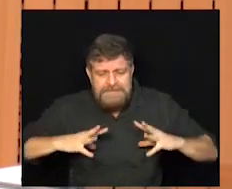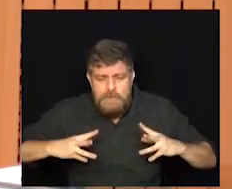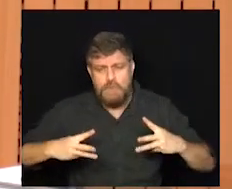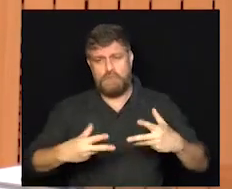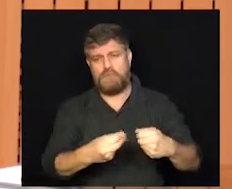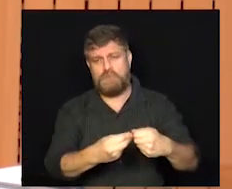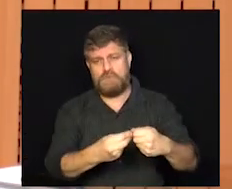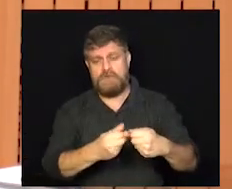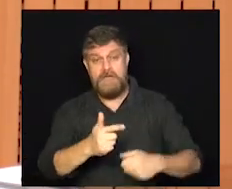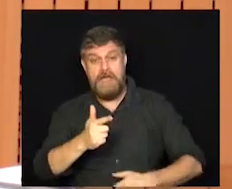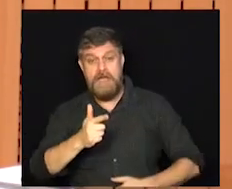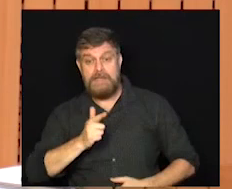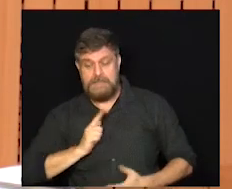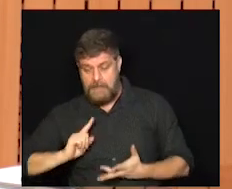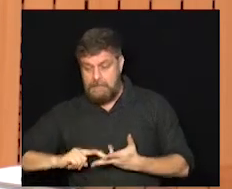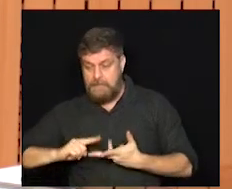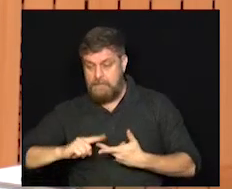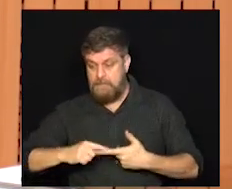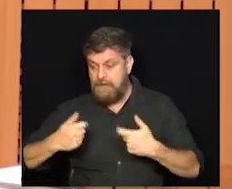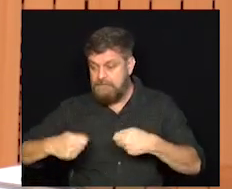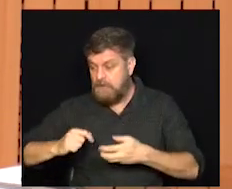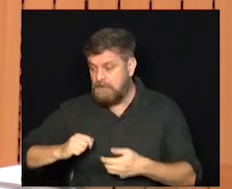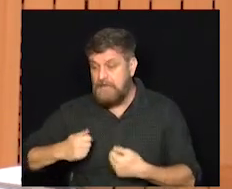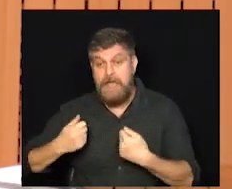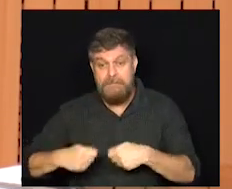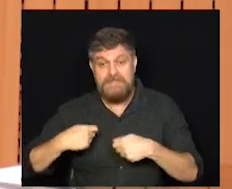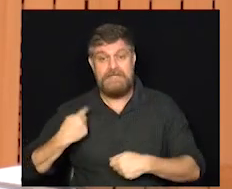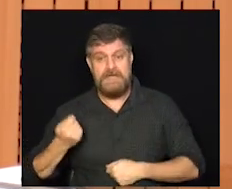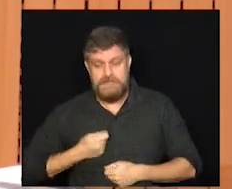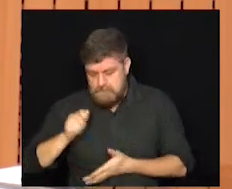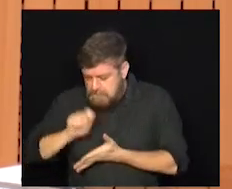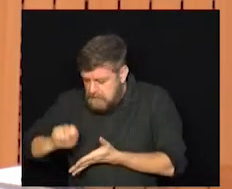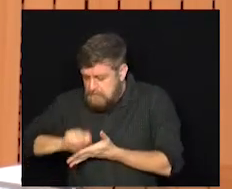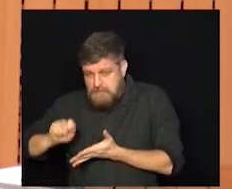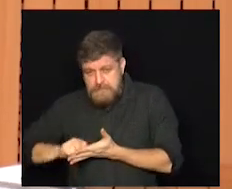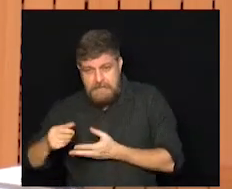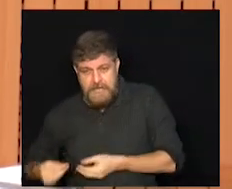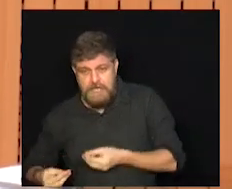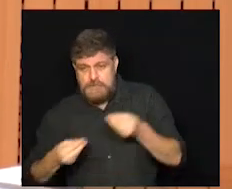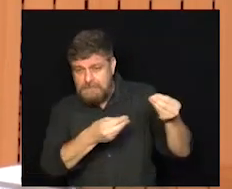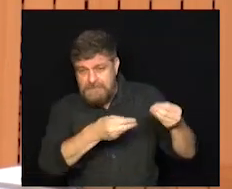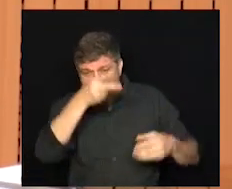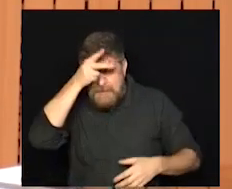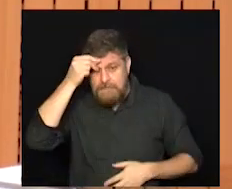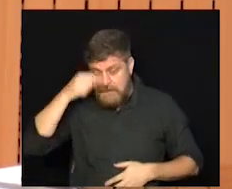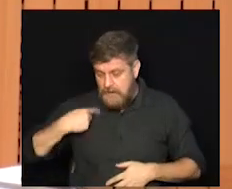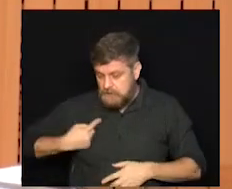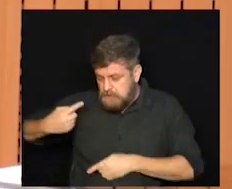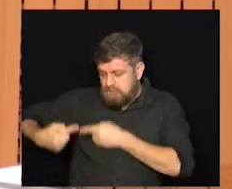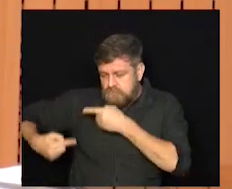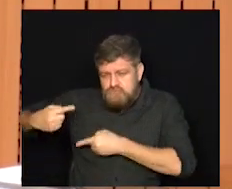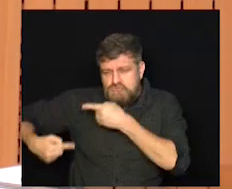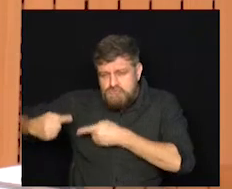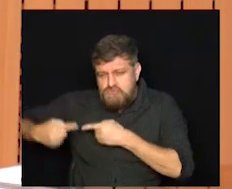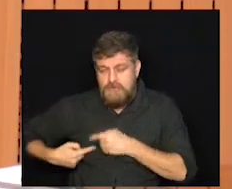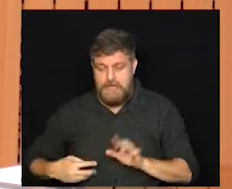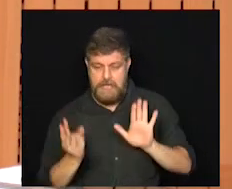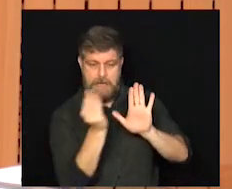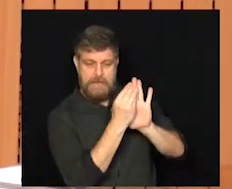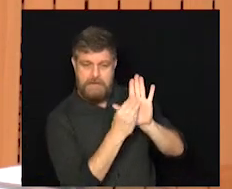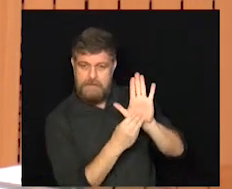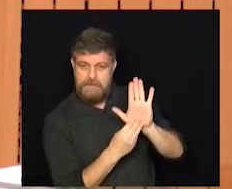né, trazendo as suas demandas, que possam ser encaminhadas, possam ser debatidos e colocados no plano